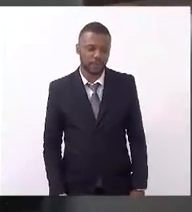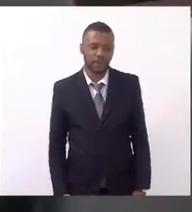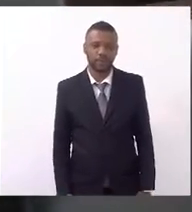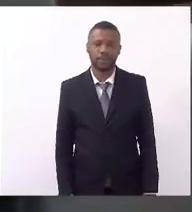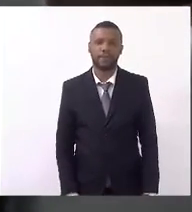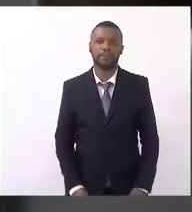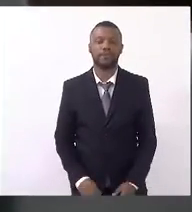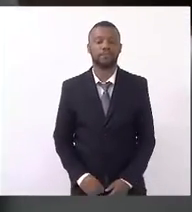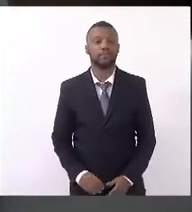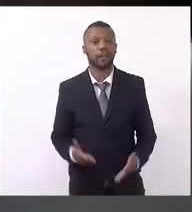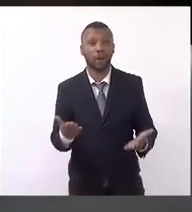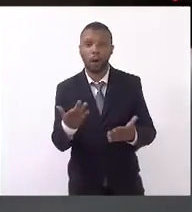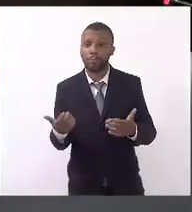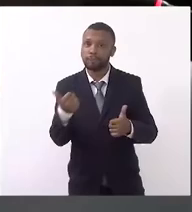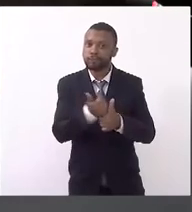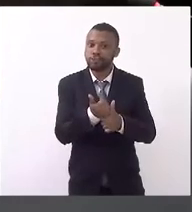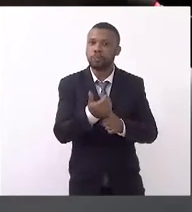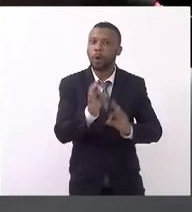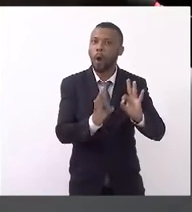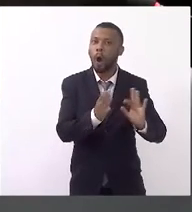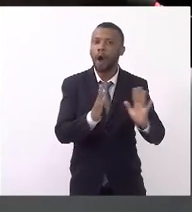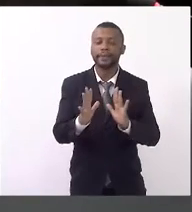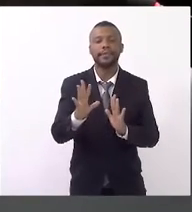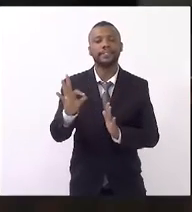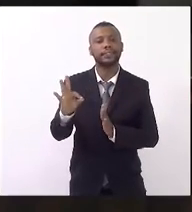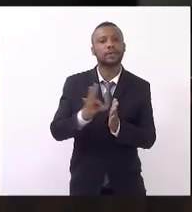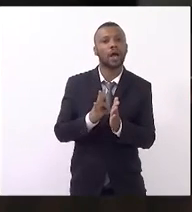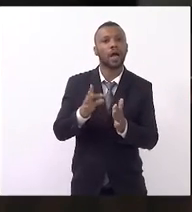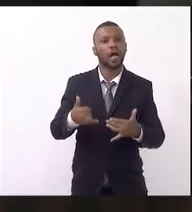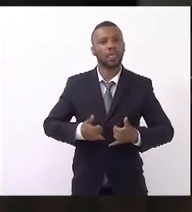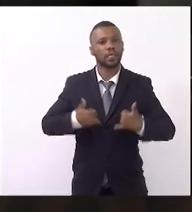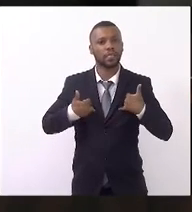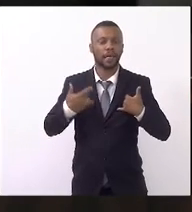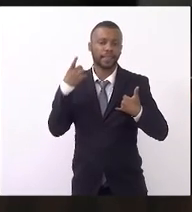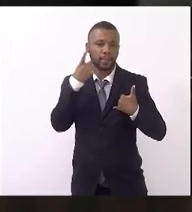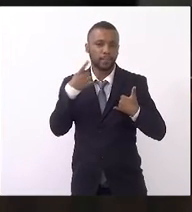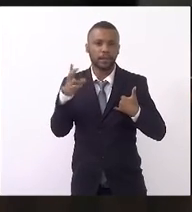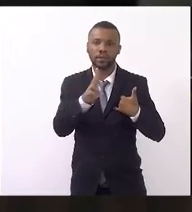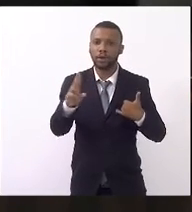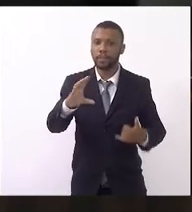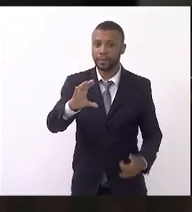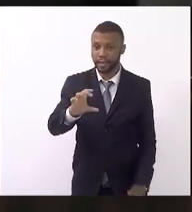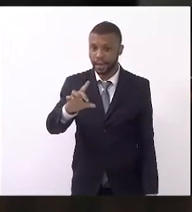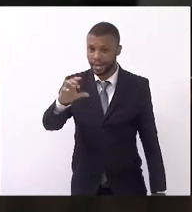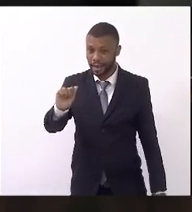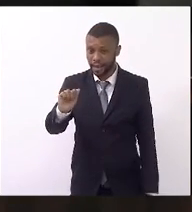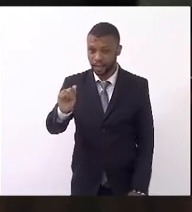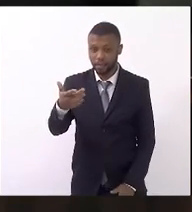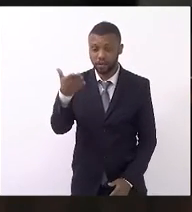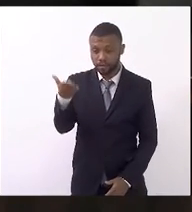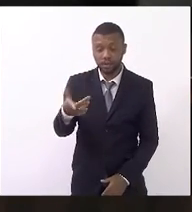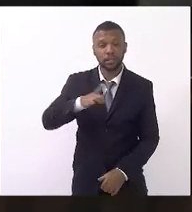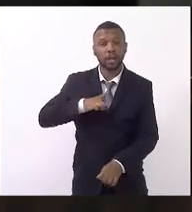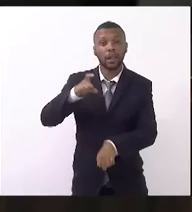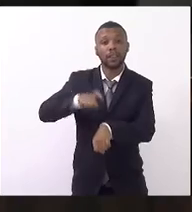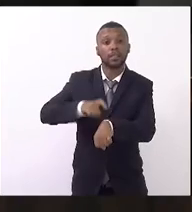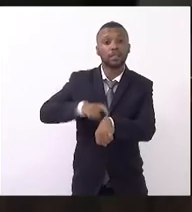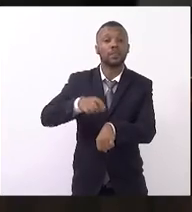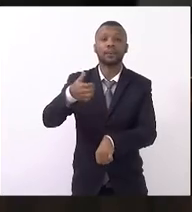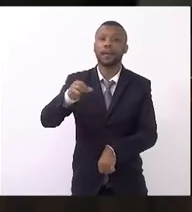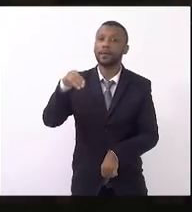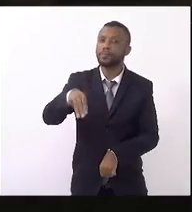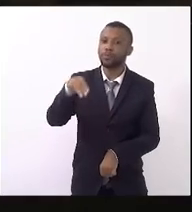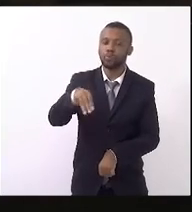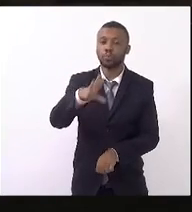Tem a palavra agora, por ordem de inscrição, a ilustre deputada Célia Jordão. Vossa Excelência dispõe de 10 minutos, de acordo com o tempo